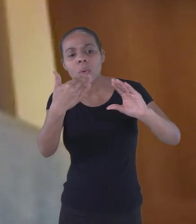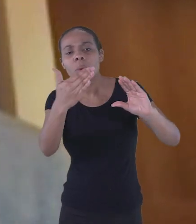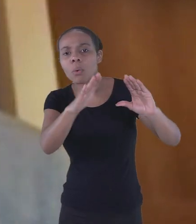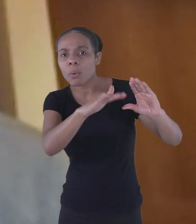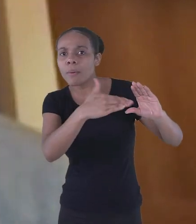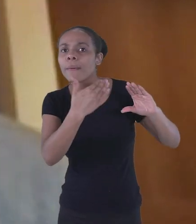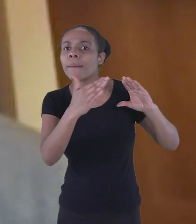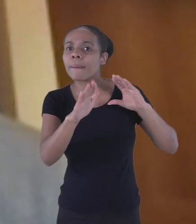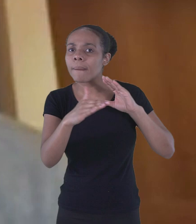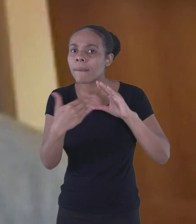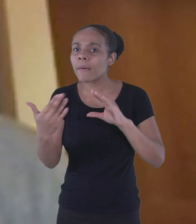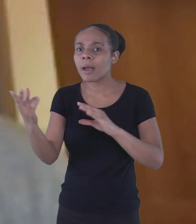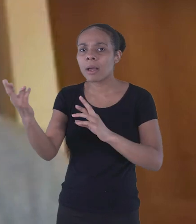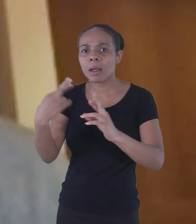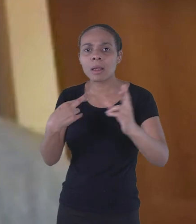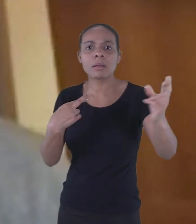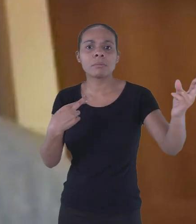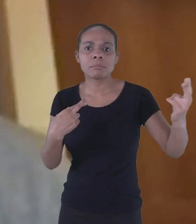um retorno